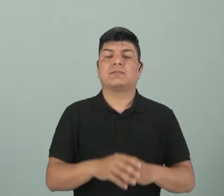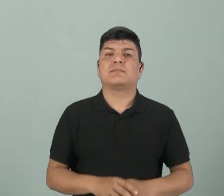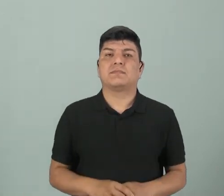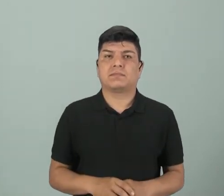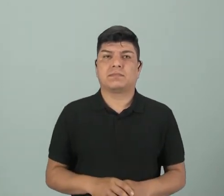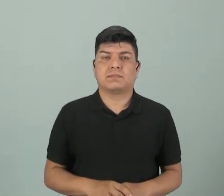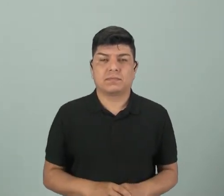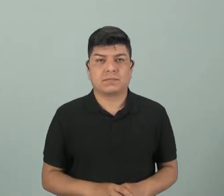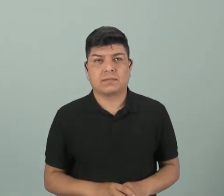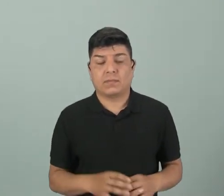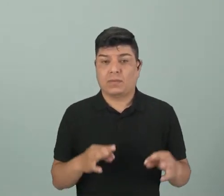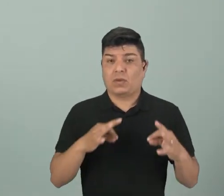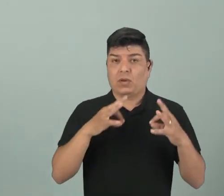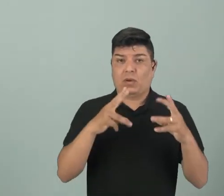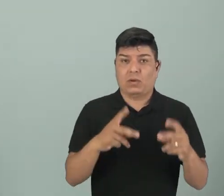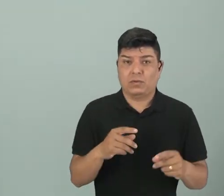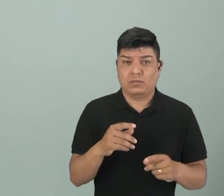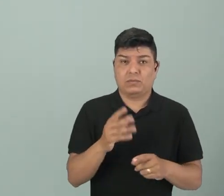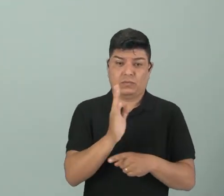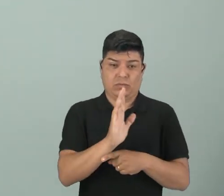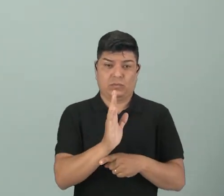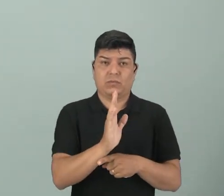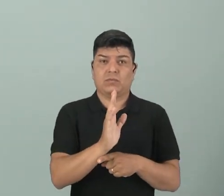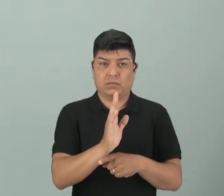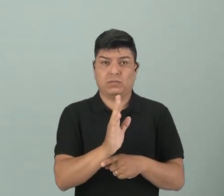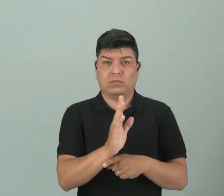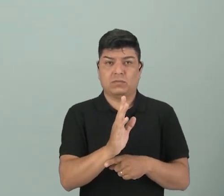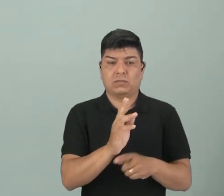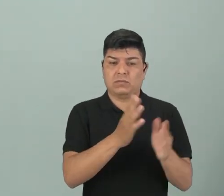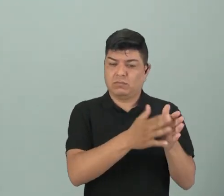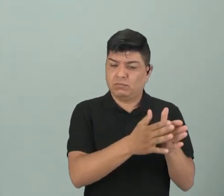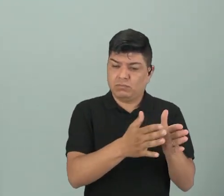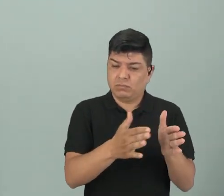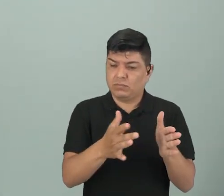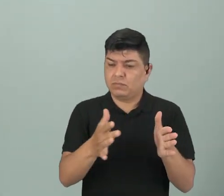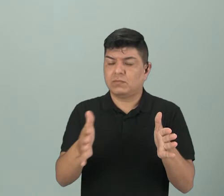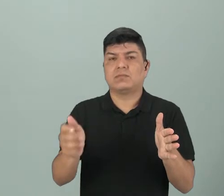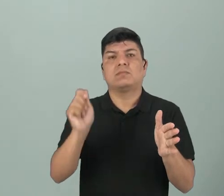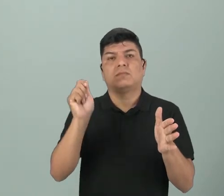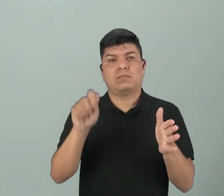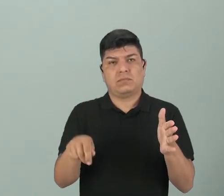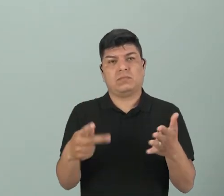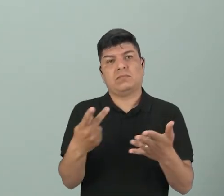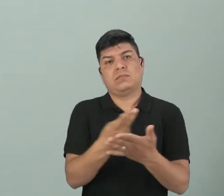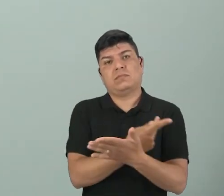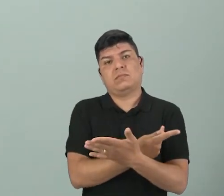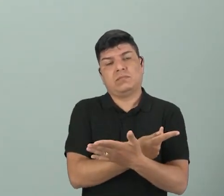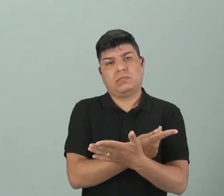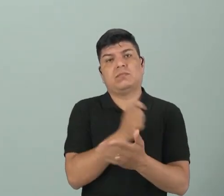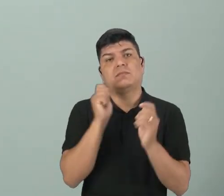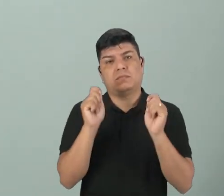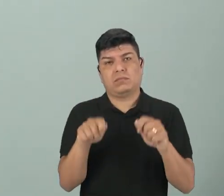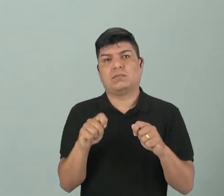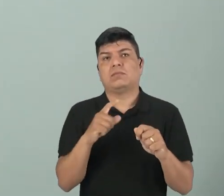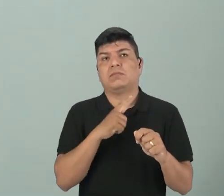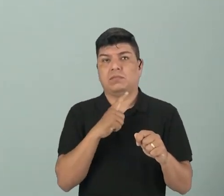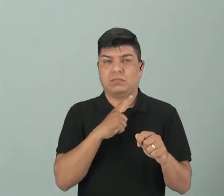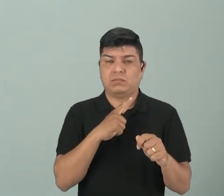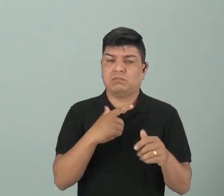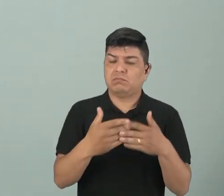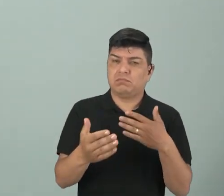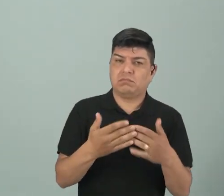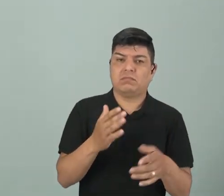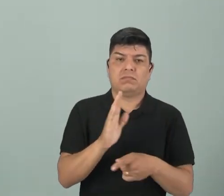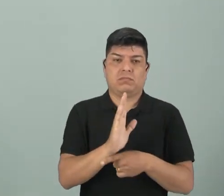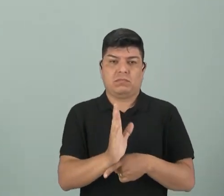Então, toda essa cena, né, pode acontecer durante uma cena, pode haver uma música, dependendo da